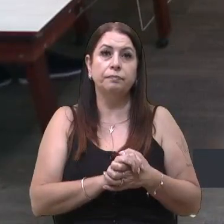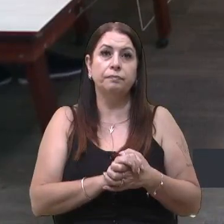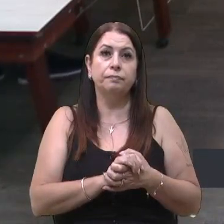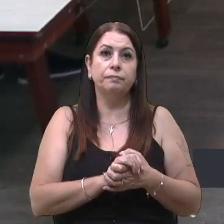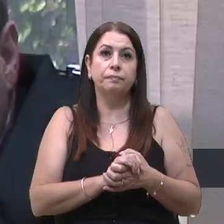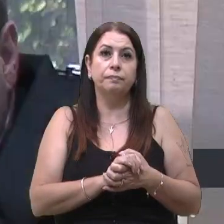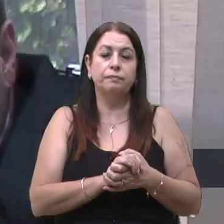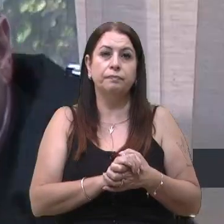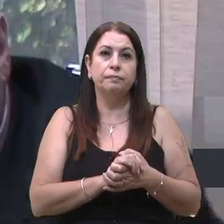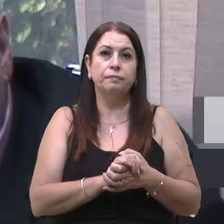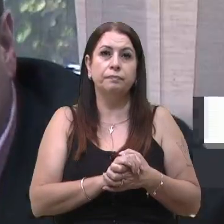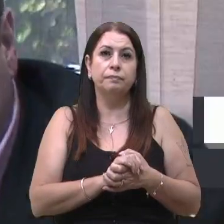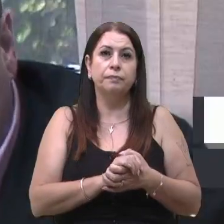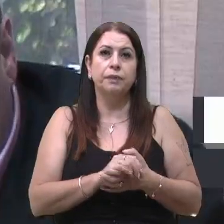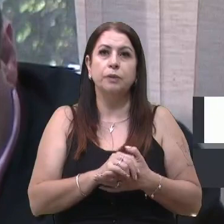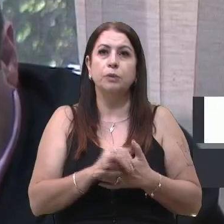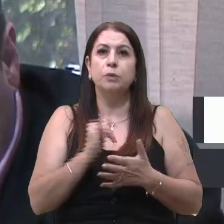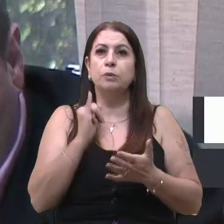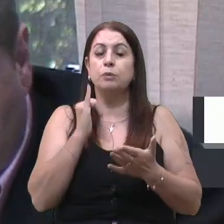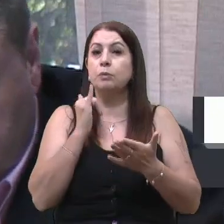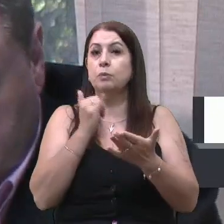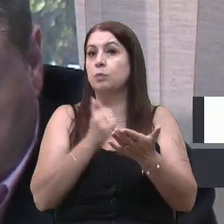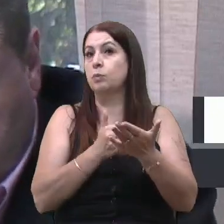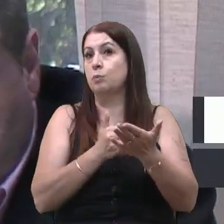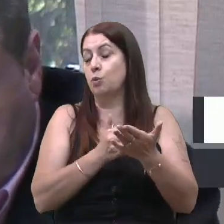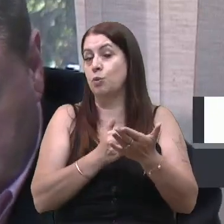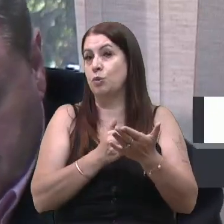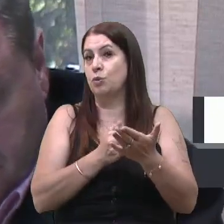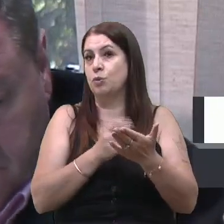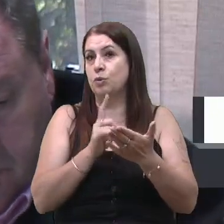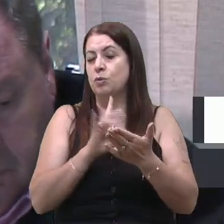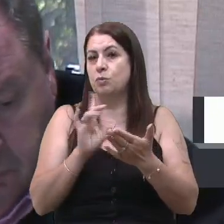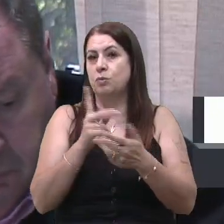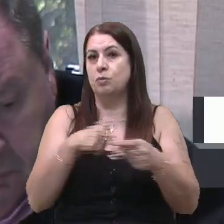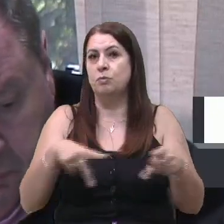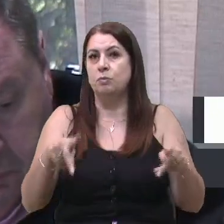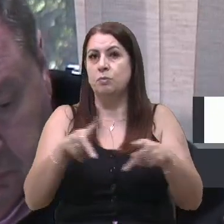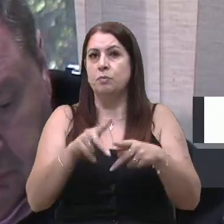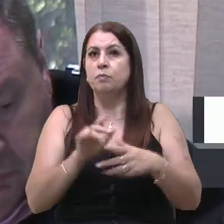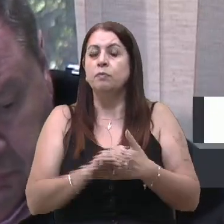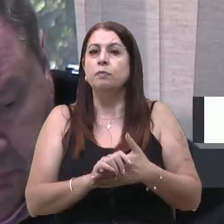uma tributação não só em toda a população, né?